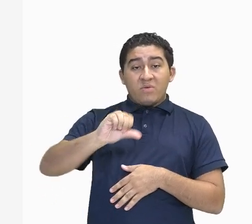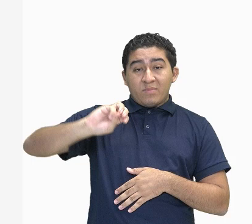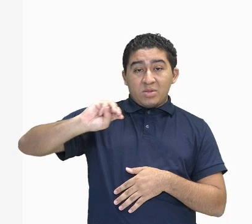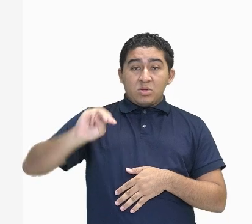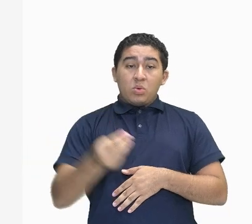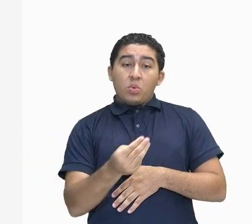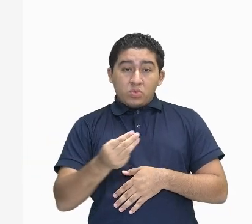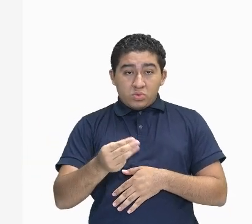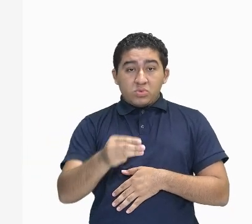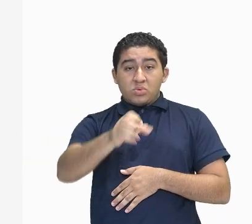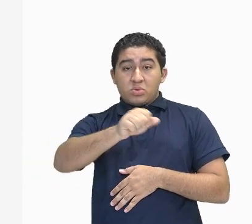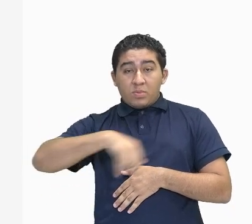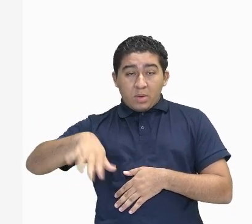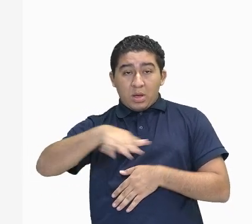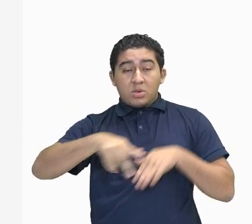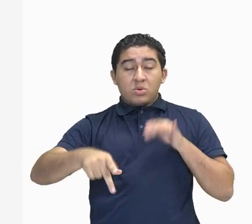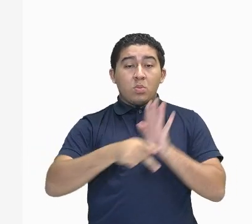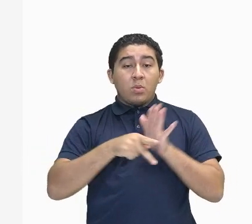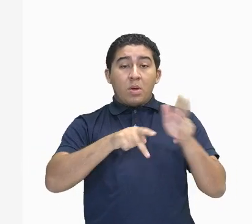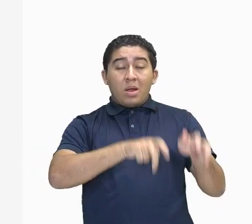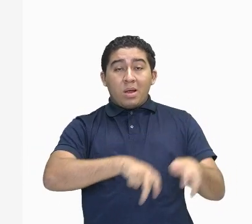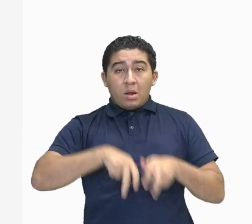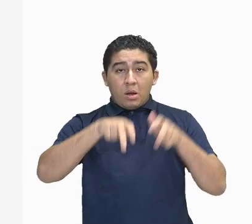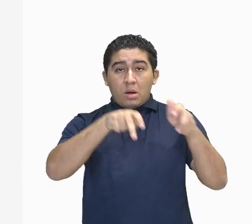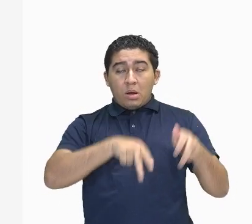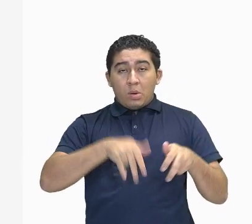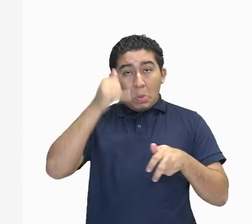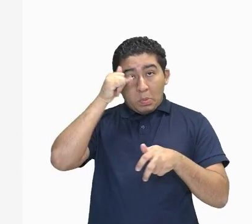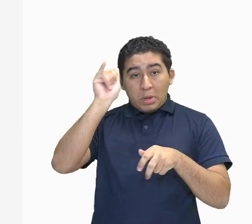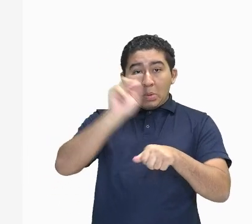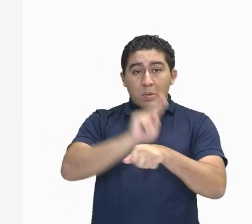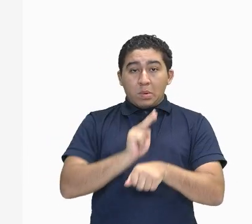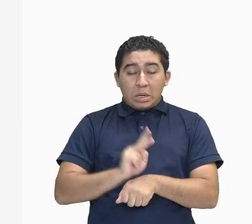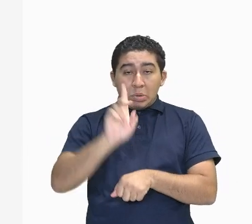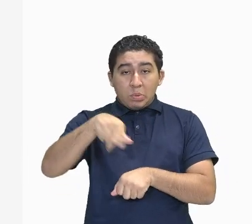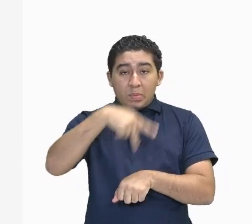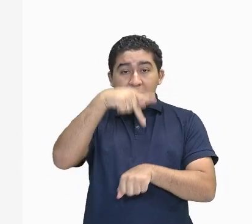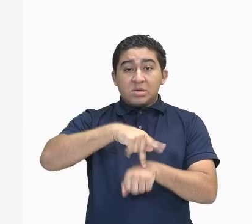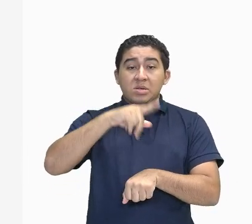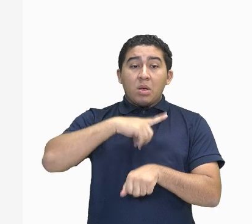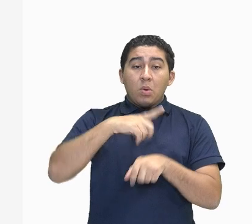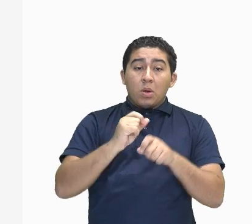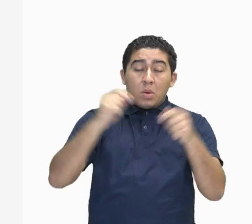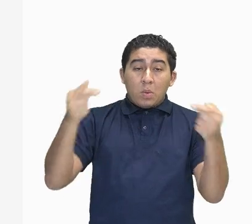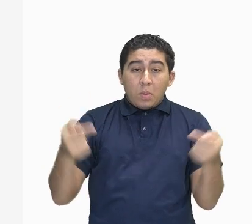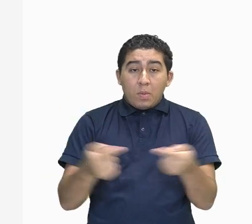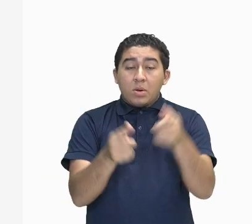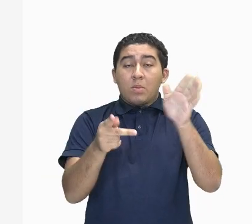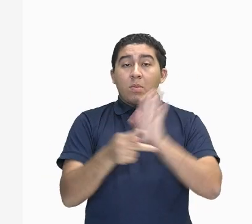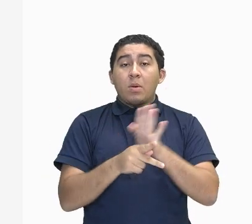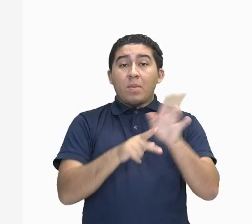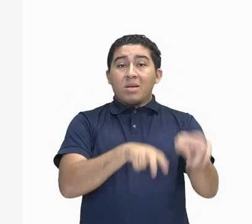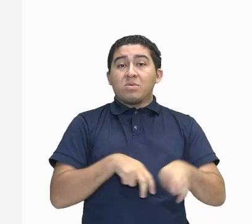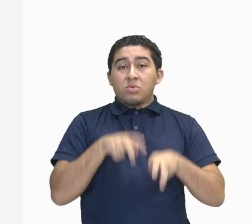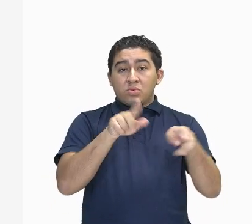né, agropecuários no país, eles vão ser classificados como uma